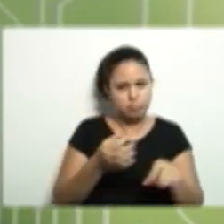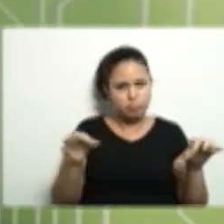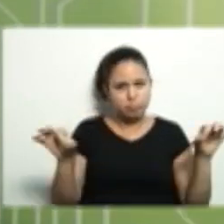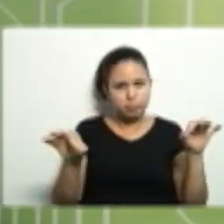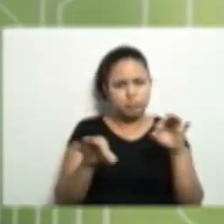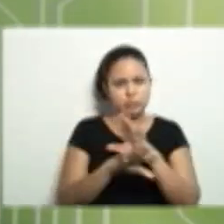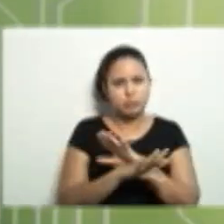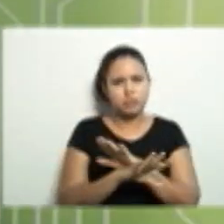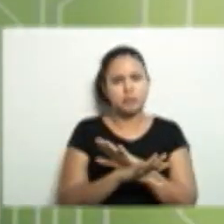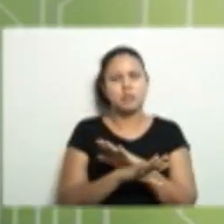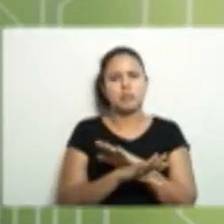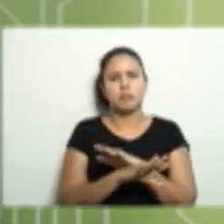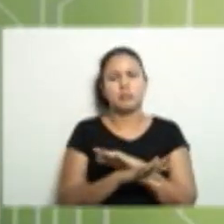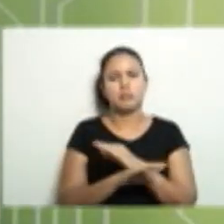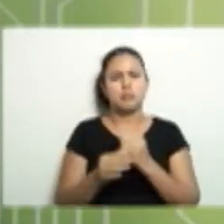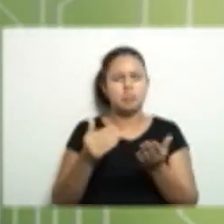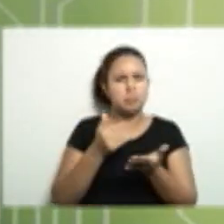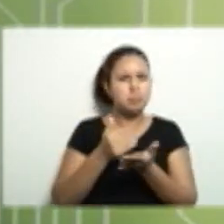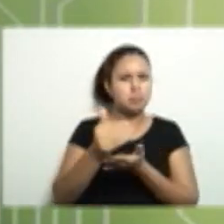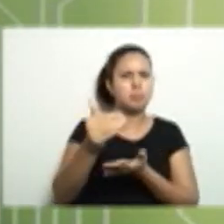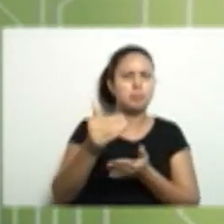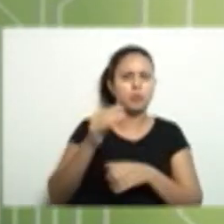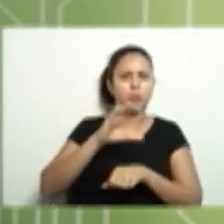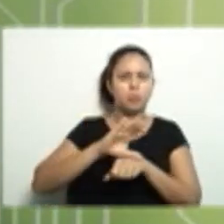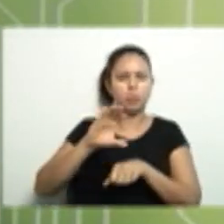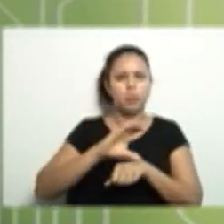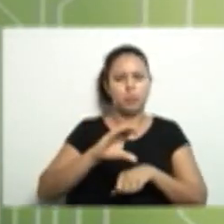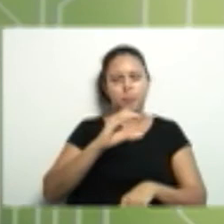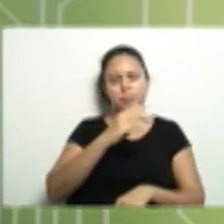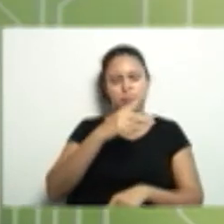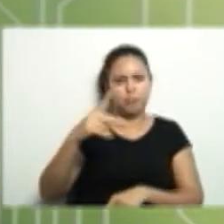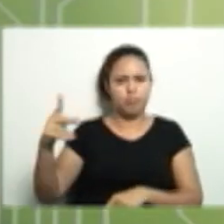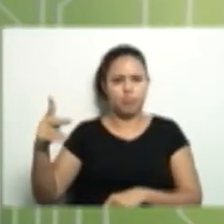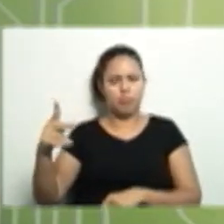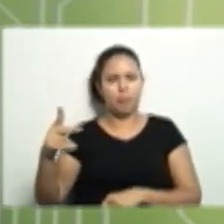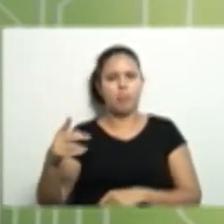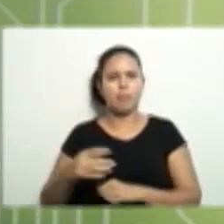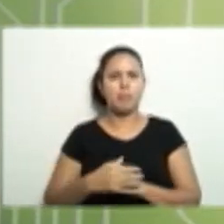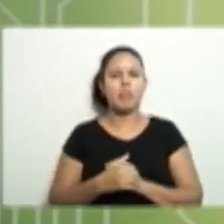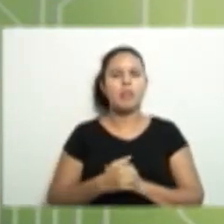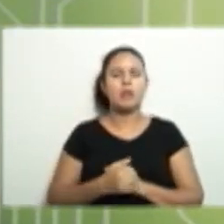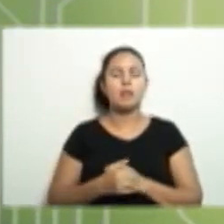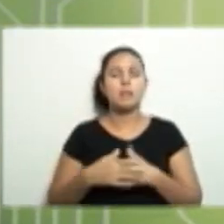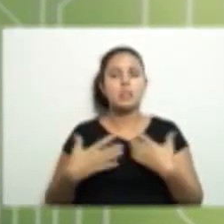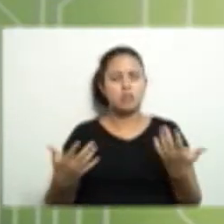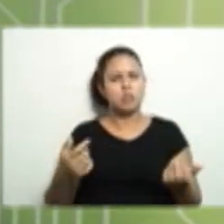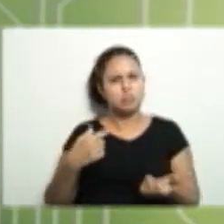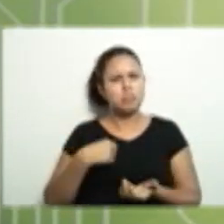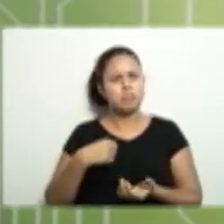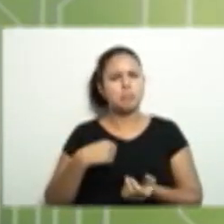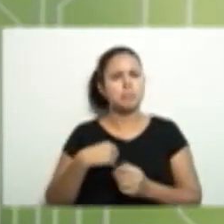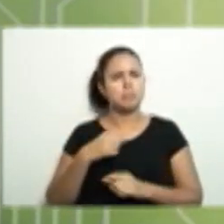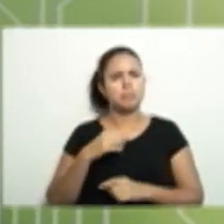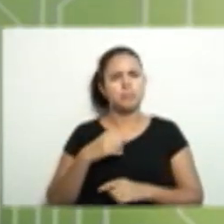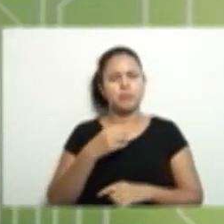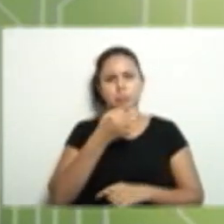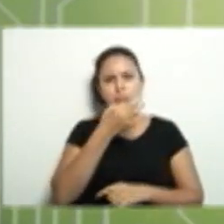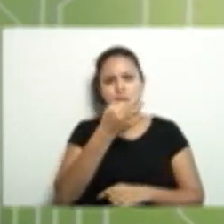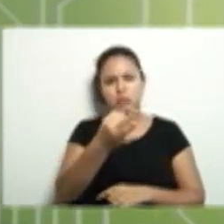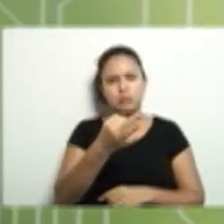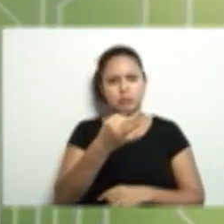consiga começar com o pé direito esse curso de cooperativismo. Então, eu fortemente te recomendo que faça